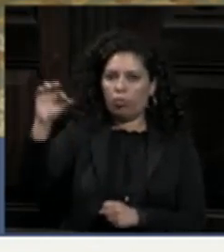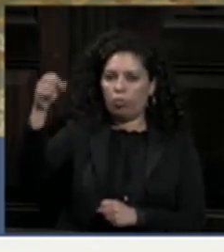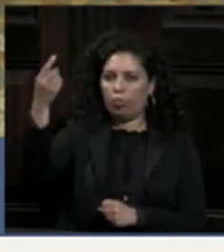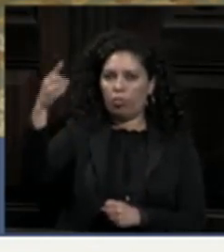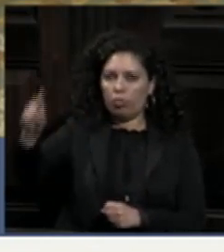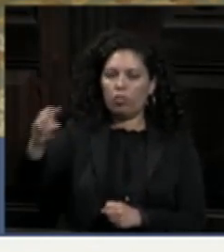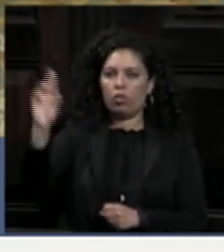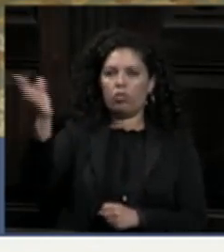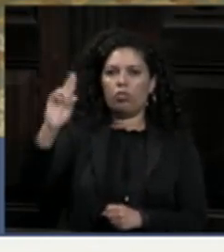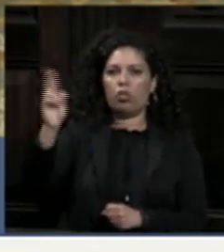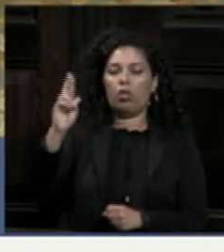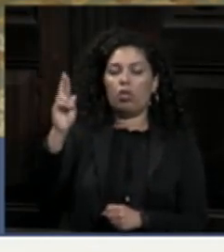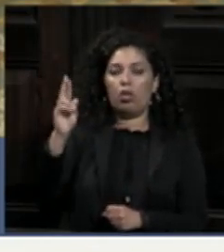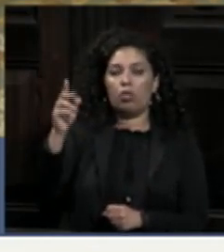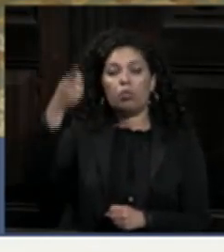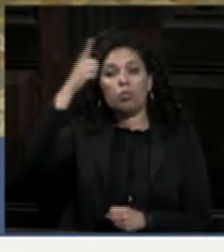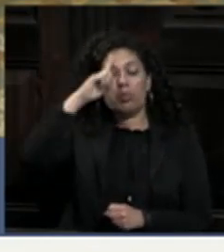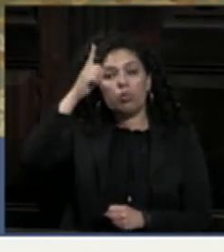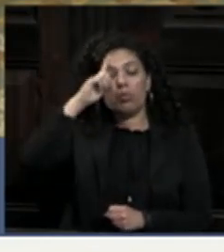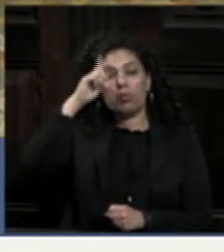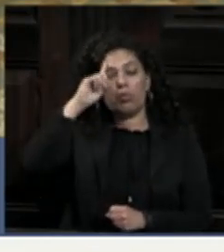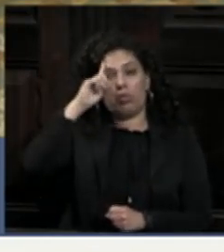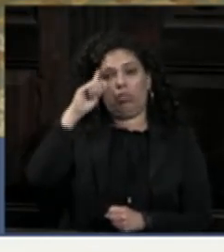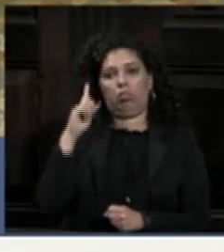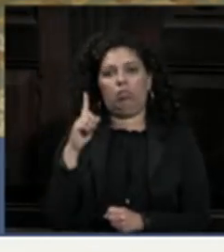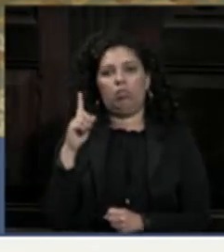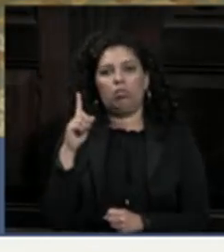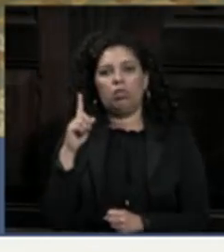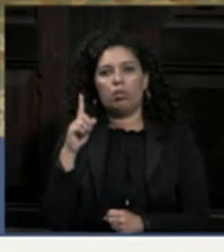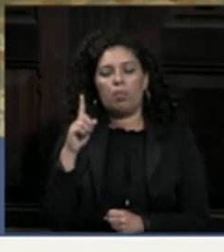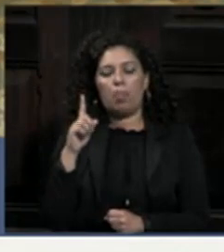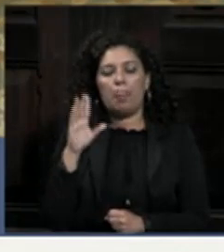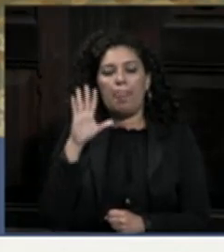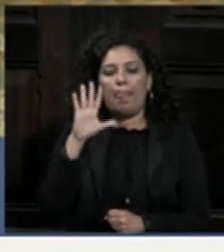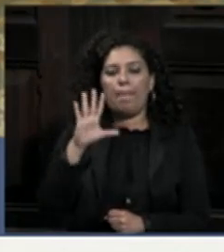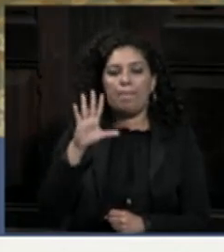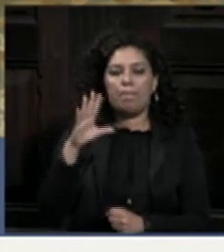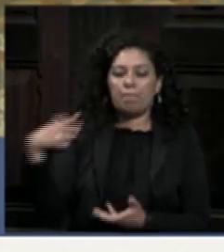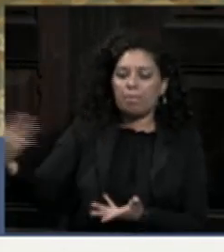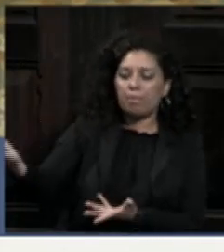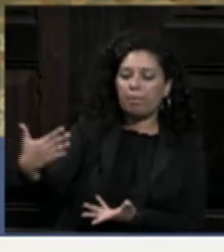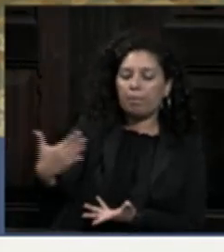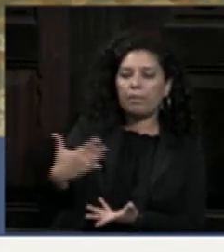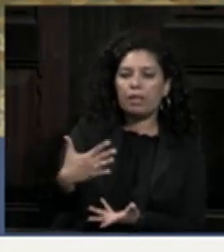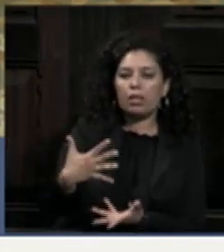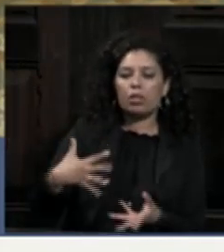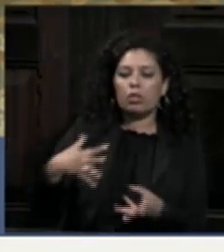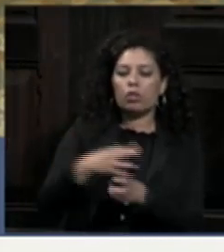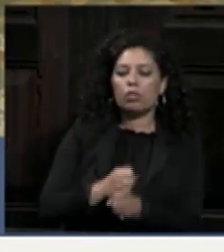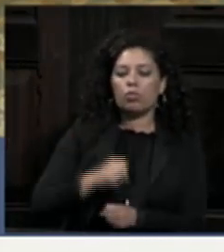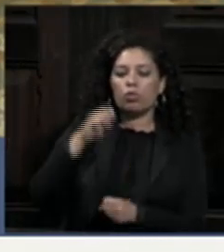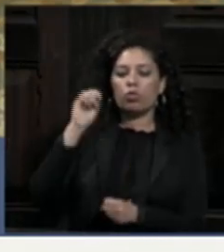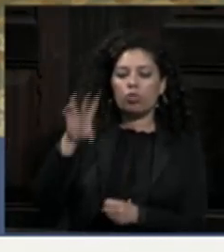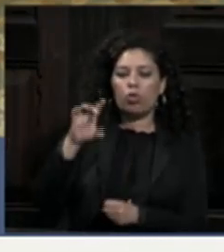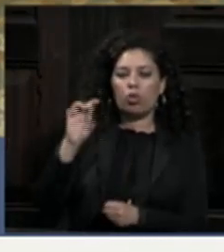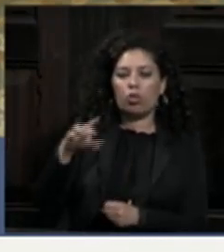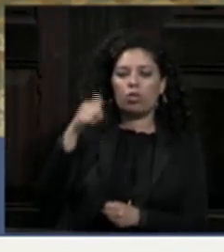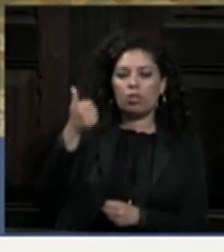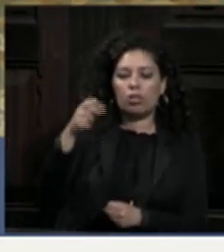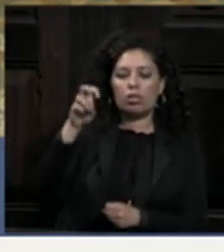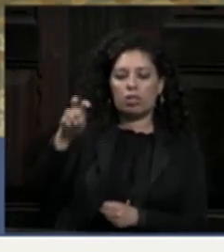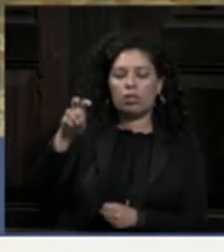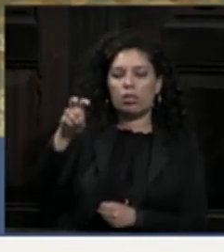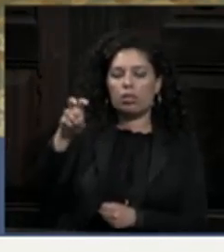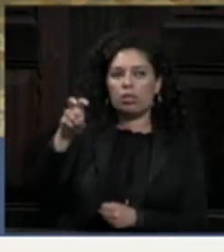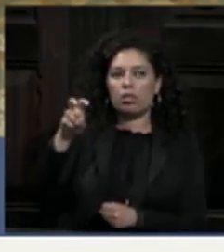e as compensações só chegam a 175 milhões não